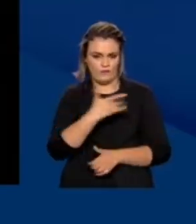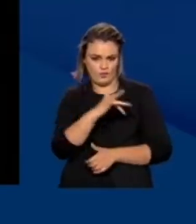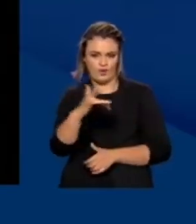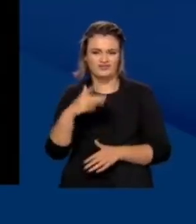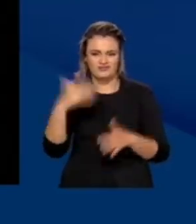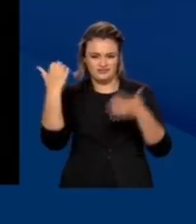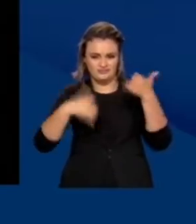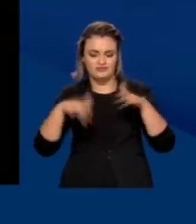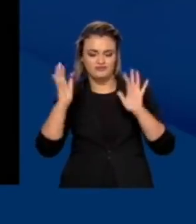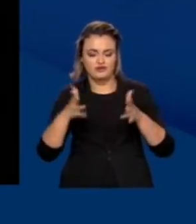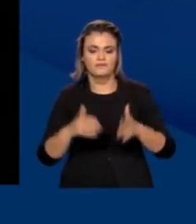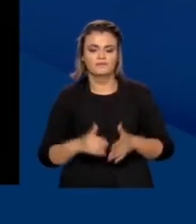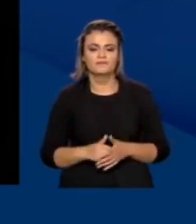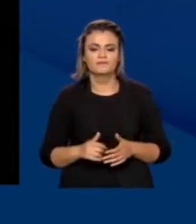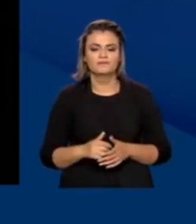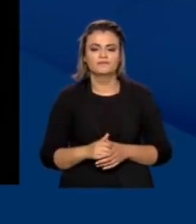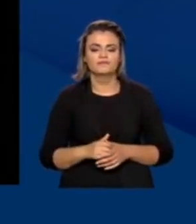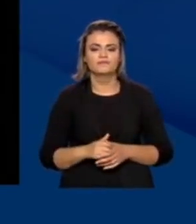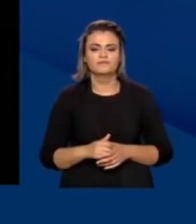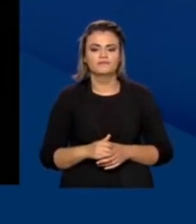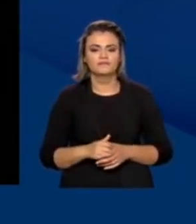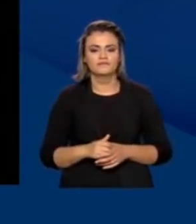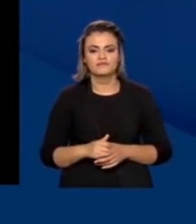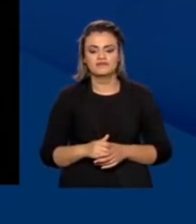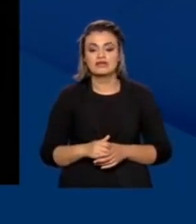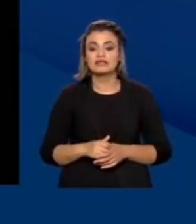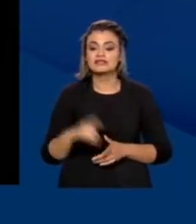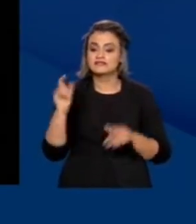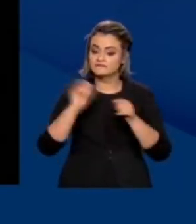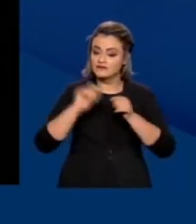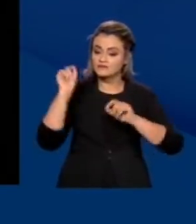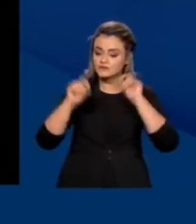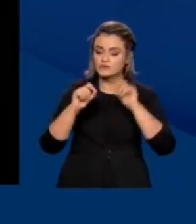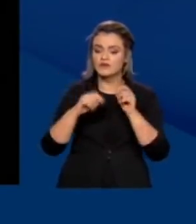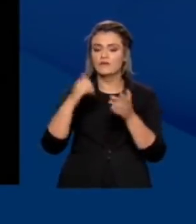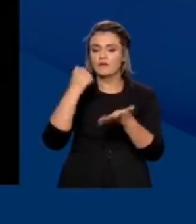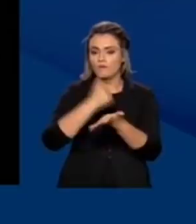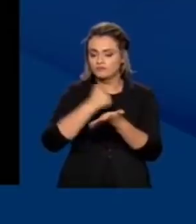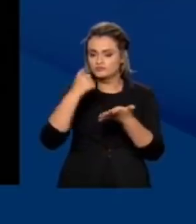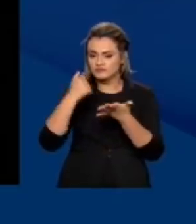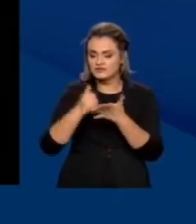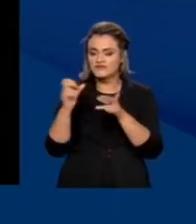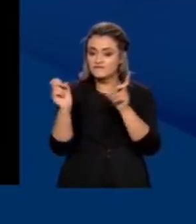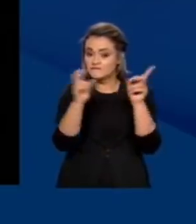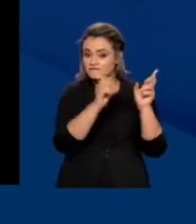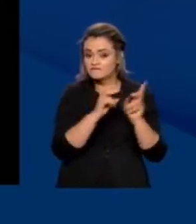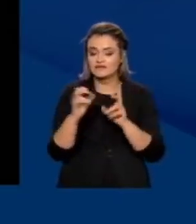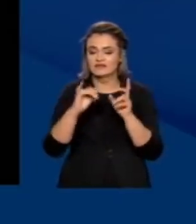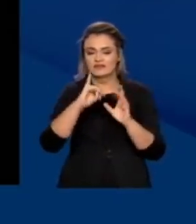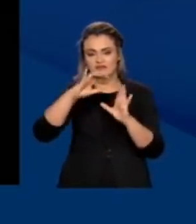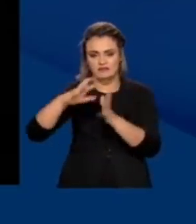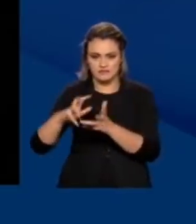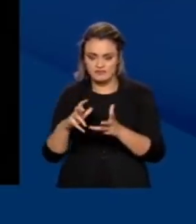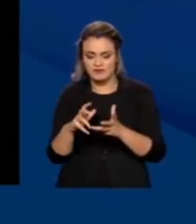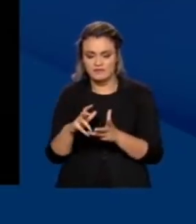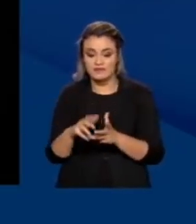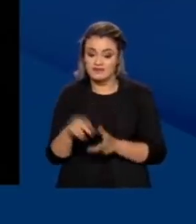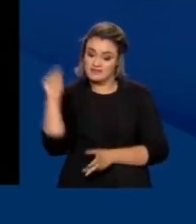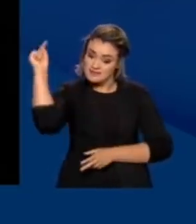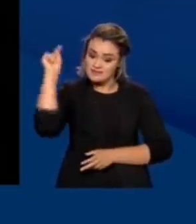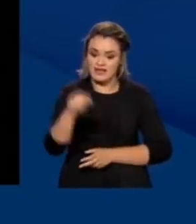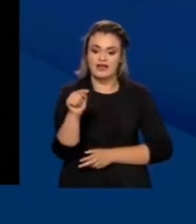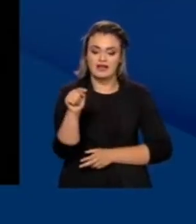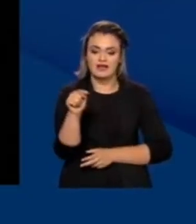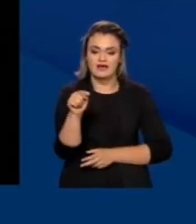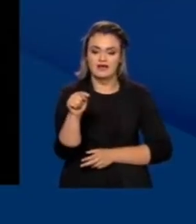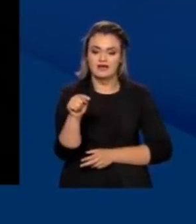já apresentou, que realiza os contratos e a comercialização internacional. Foi ela,